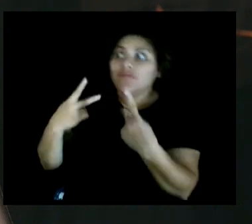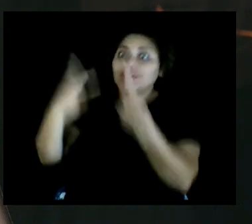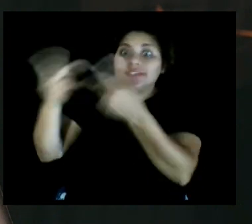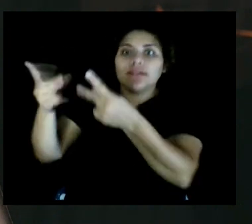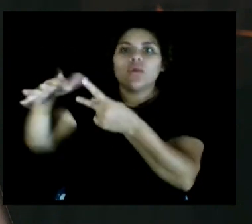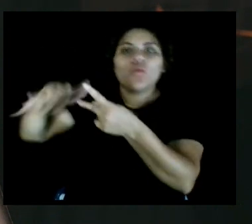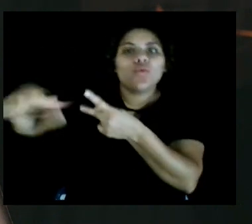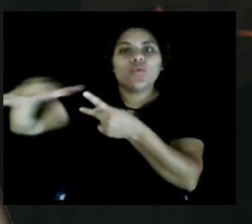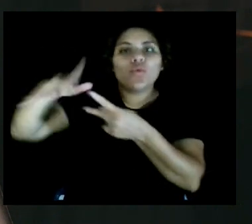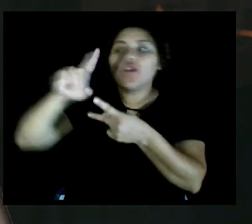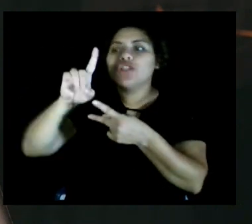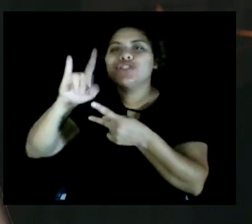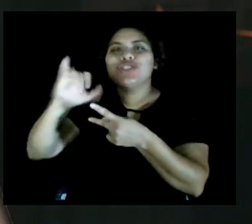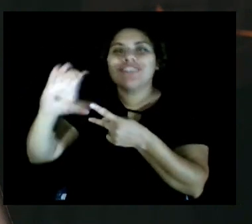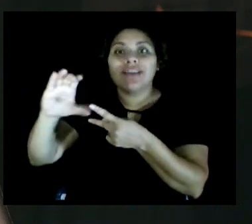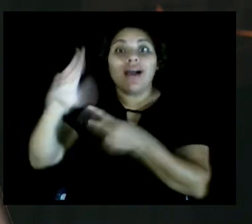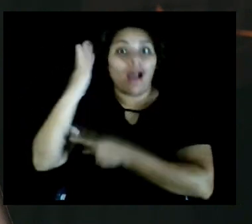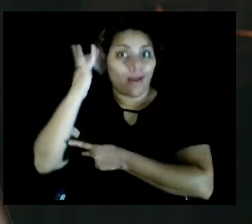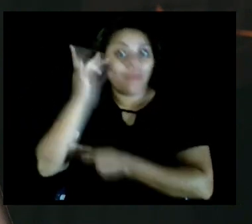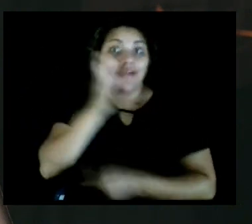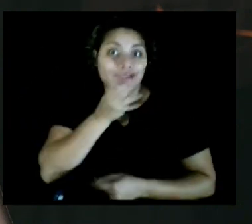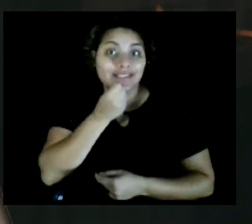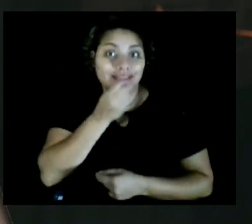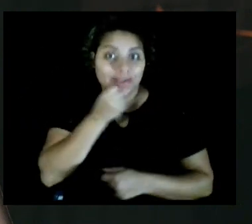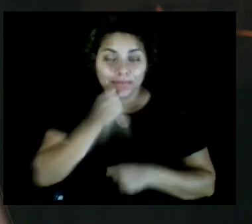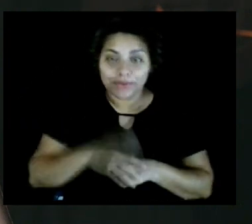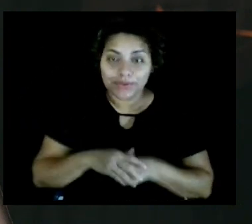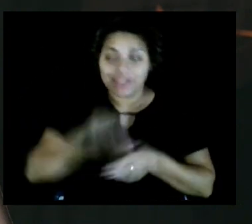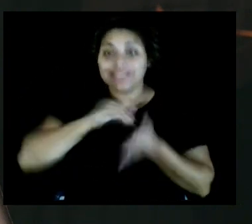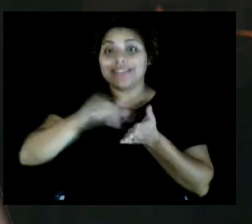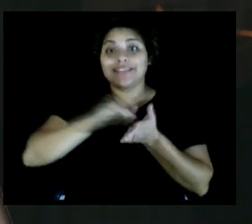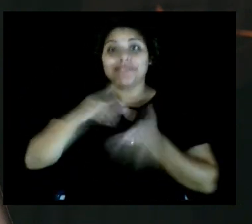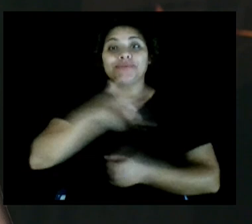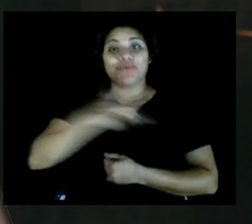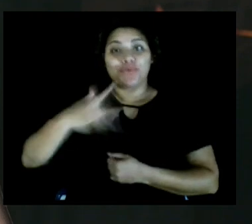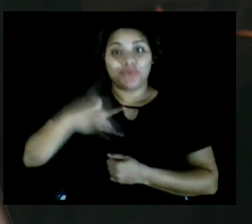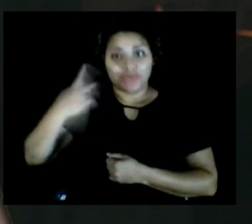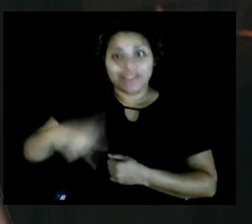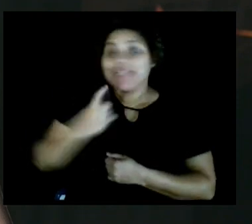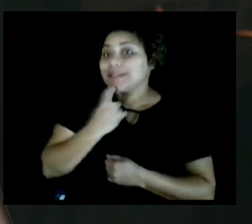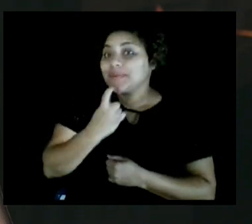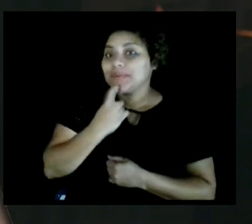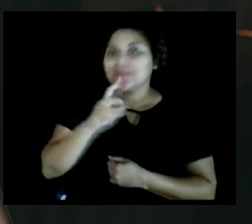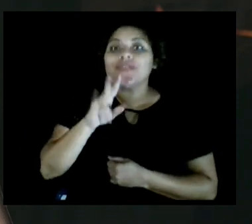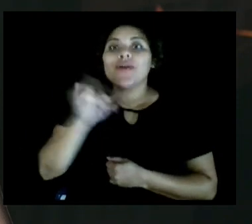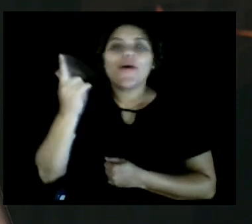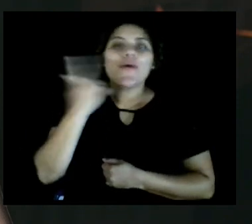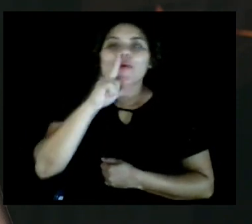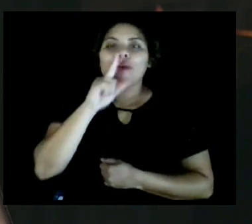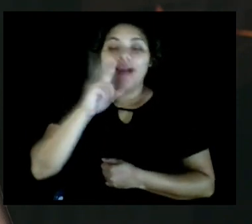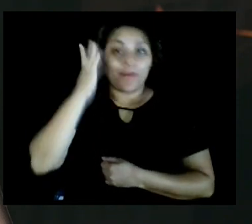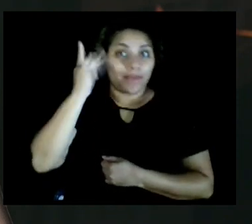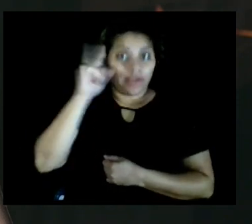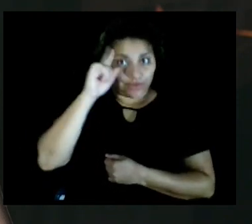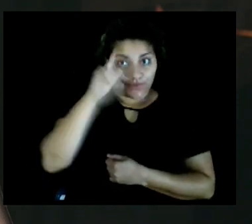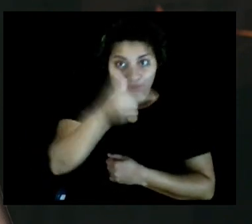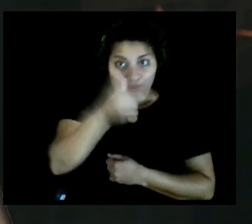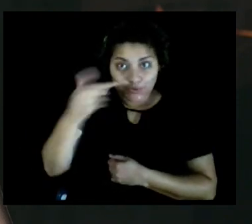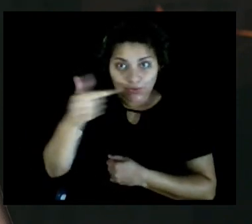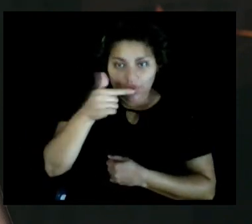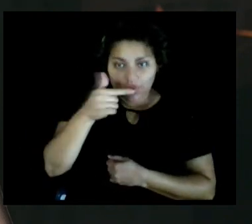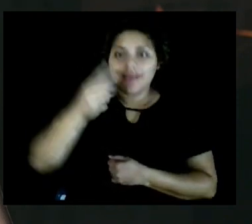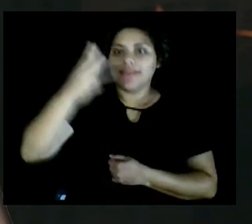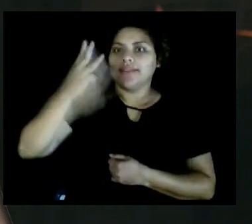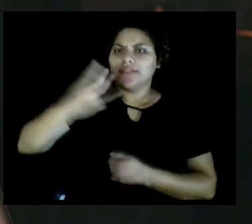sábado. Gente, a Secretaria de Saúde de Campinas vai realizar, então, amanhã, dia 22, o terceiro mutirão municipal